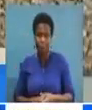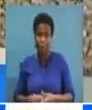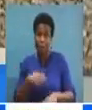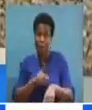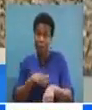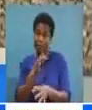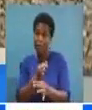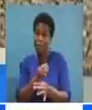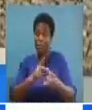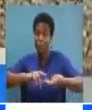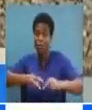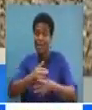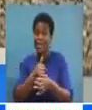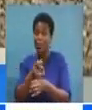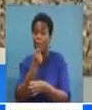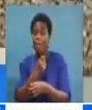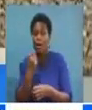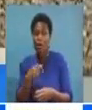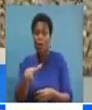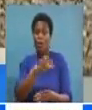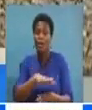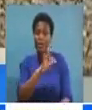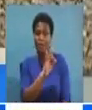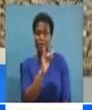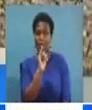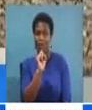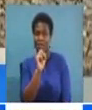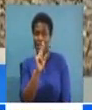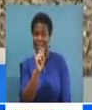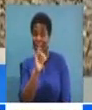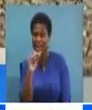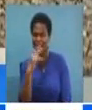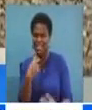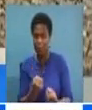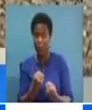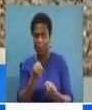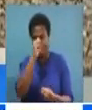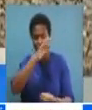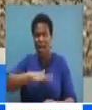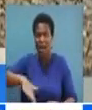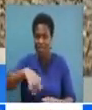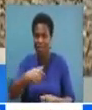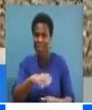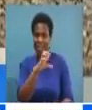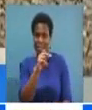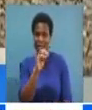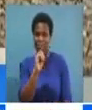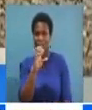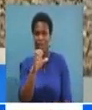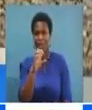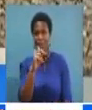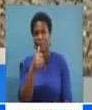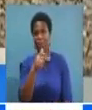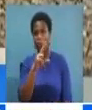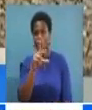Por ocasião das festas do município do Maio, a localidade de Figueira Seca ganhou uma praça e Cascabulho e Baixona, na Vila da Calheta,